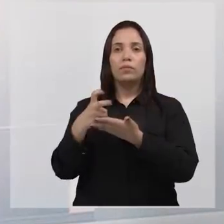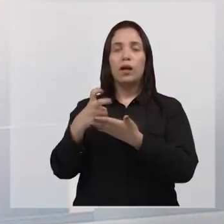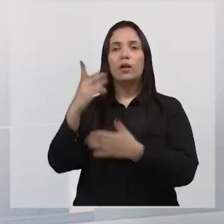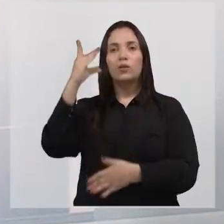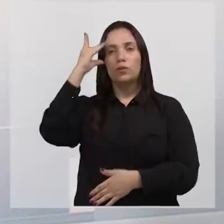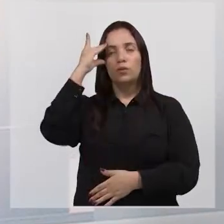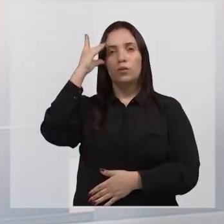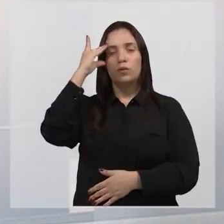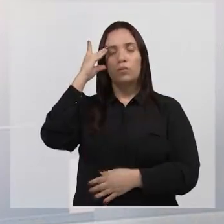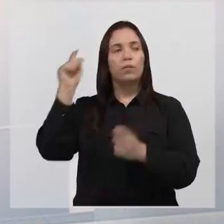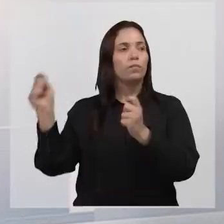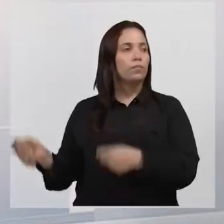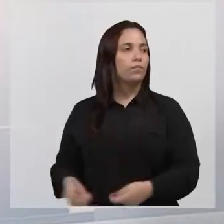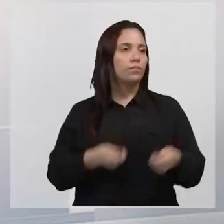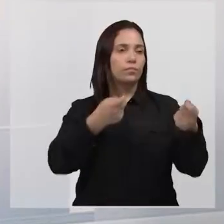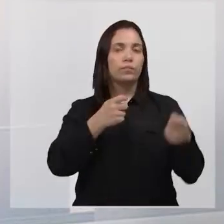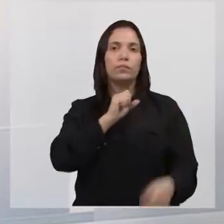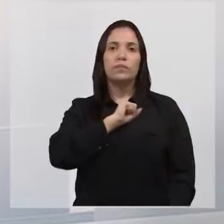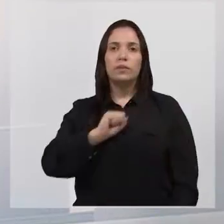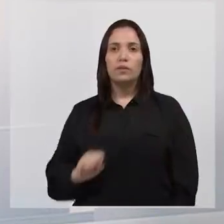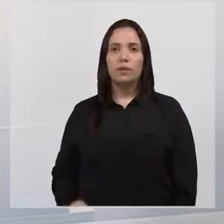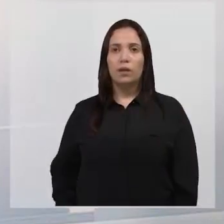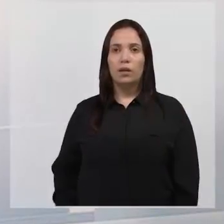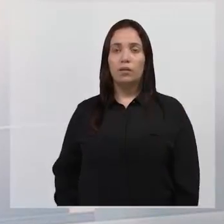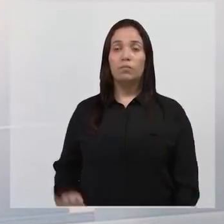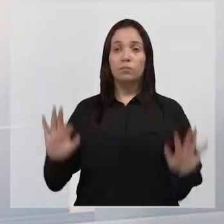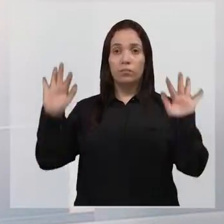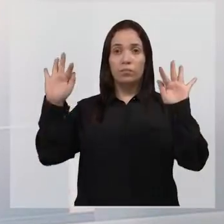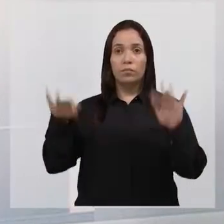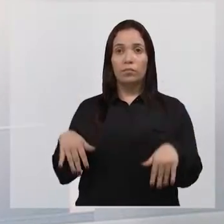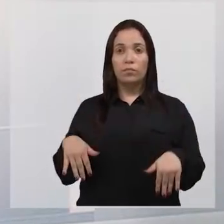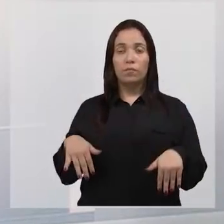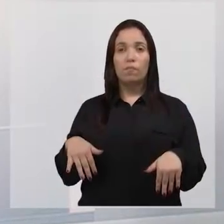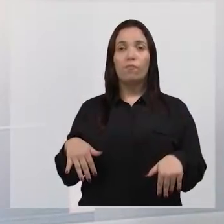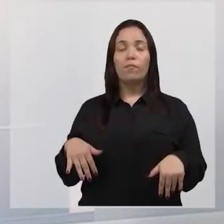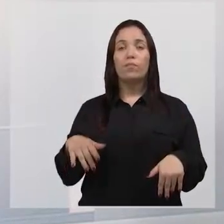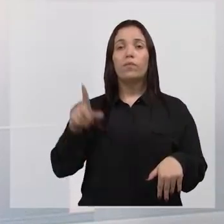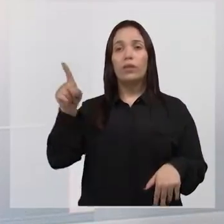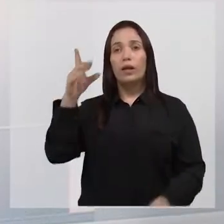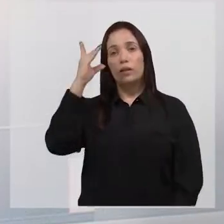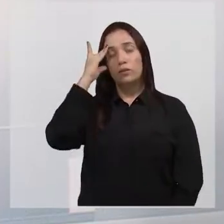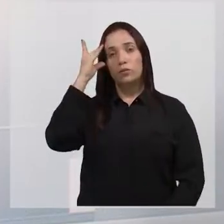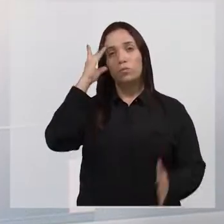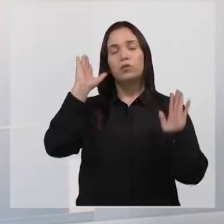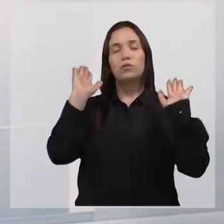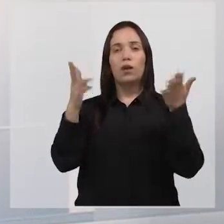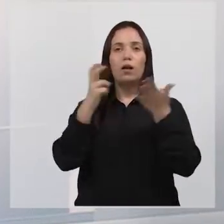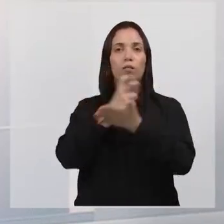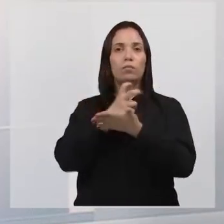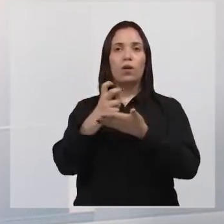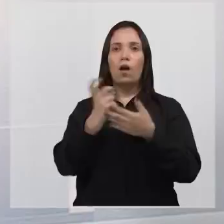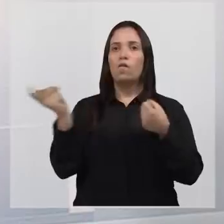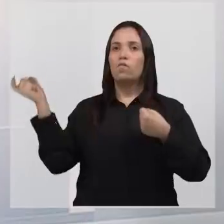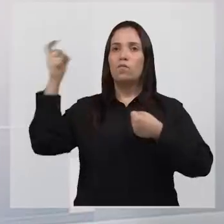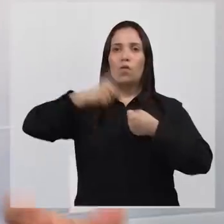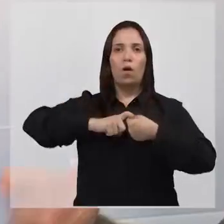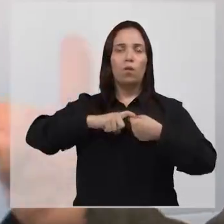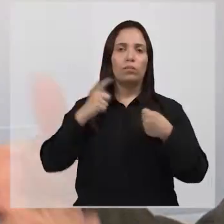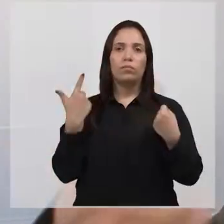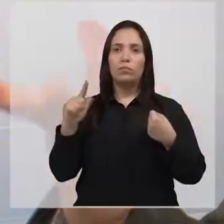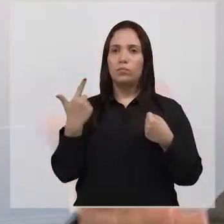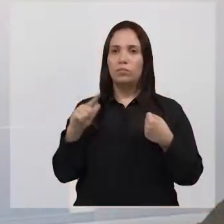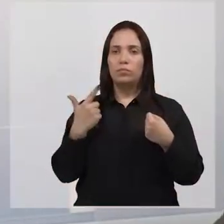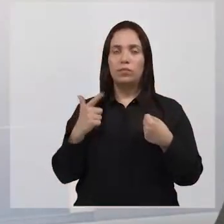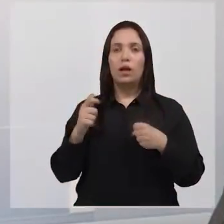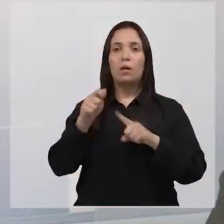Câmara, encaminha para o Senado. 2 anos atrás, né? Logo depois, Dilma Rousseff é afastada e nunca mais volta ao poder. No final